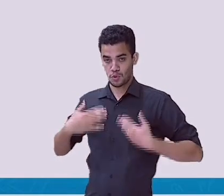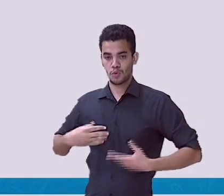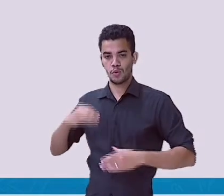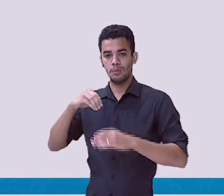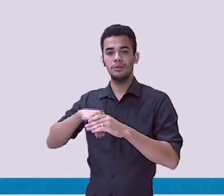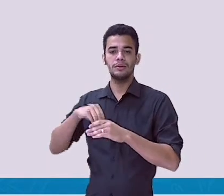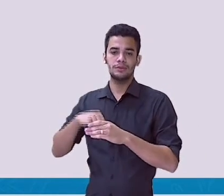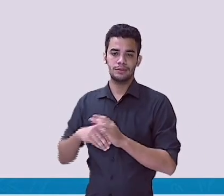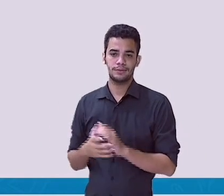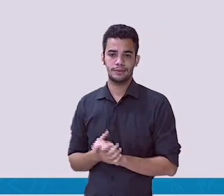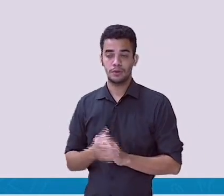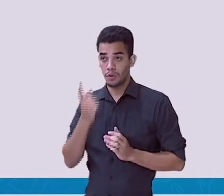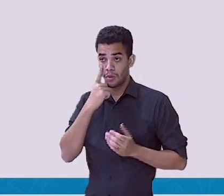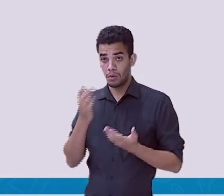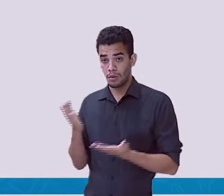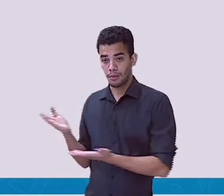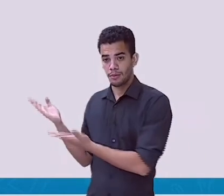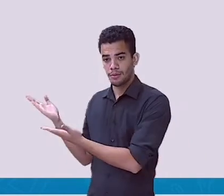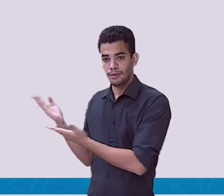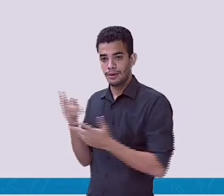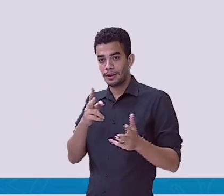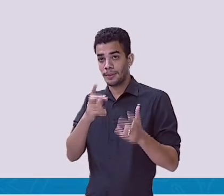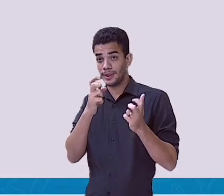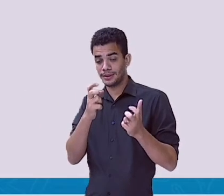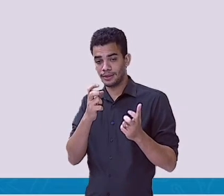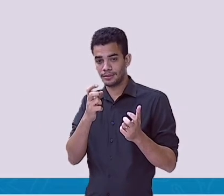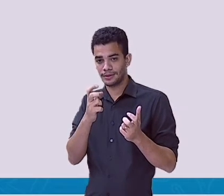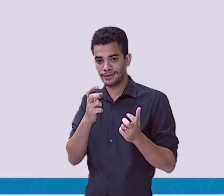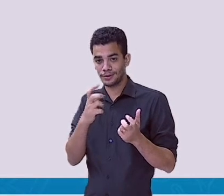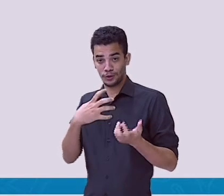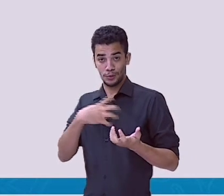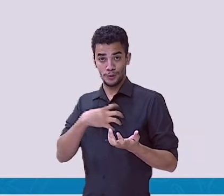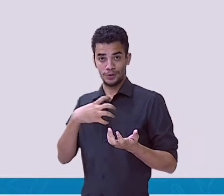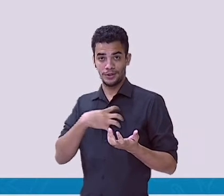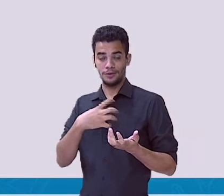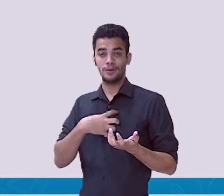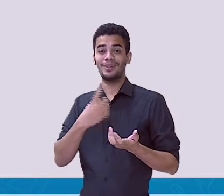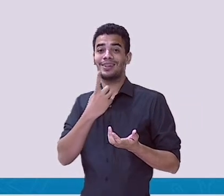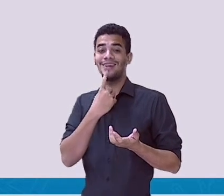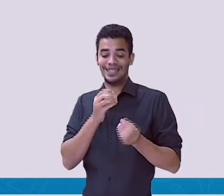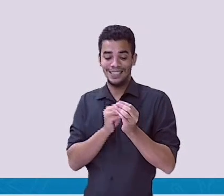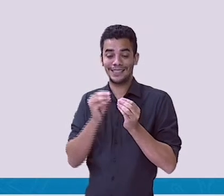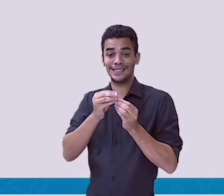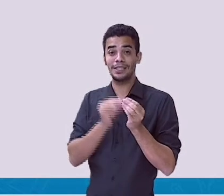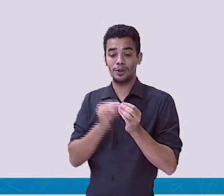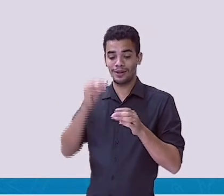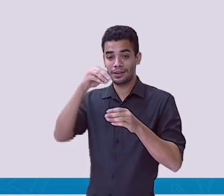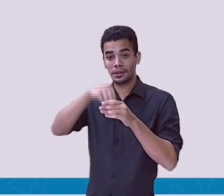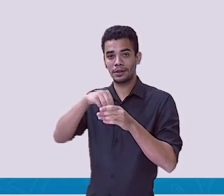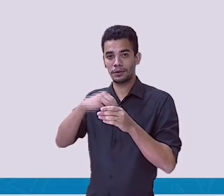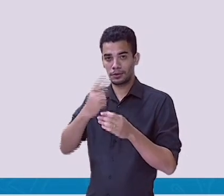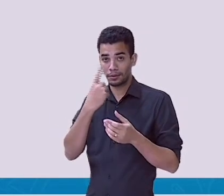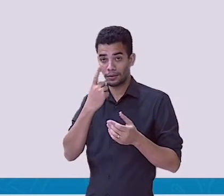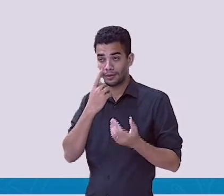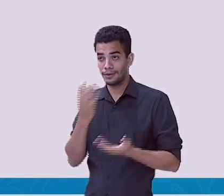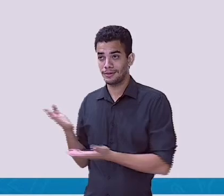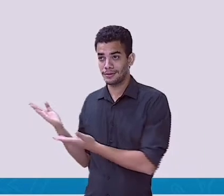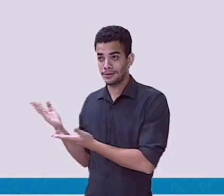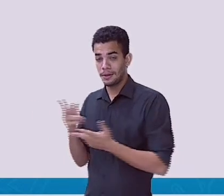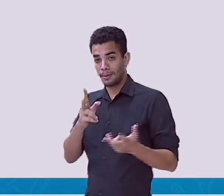têm essa concavidade aqui, ó. Elas são côncavas. Assim são os